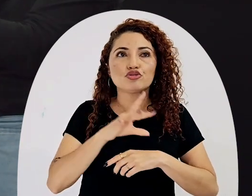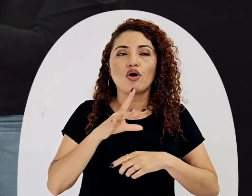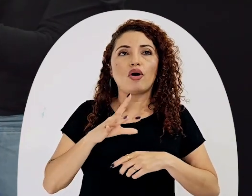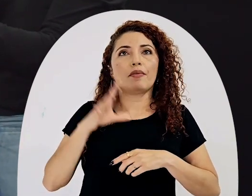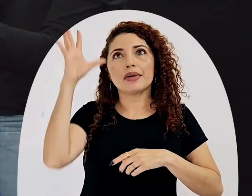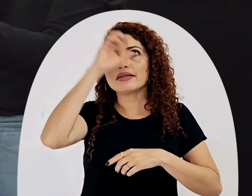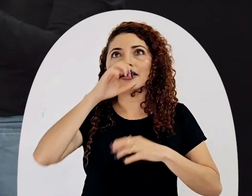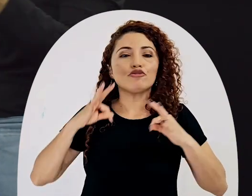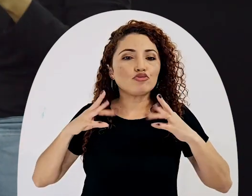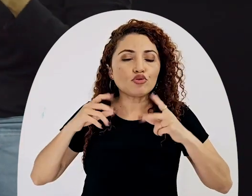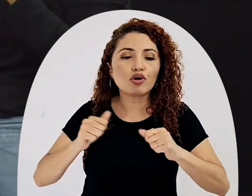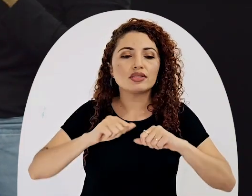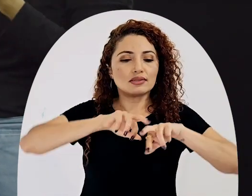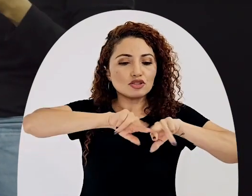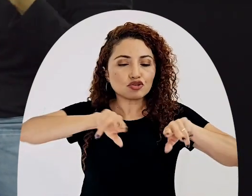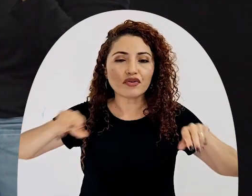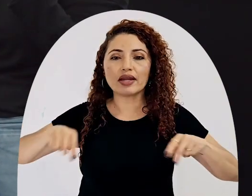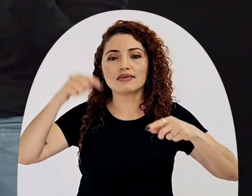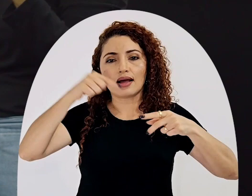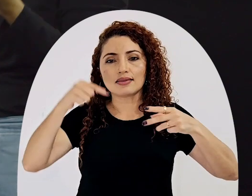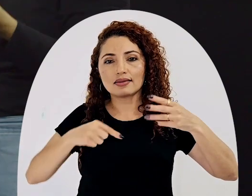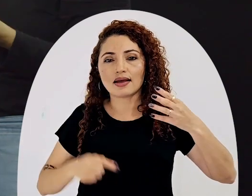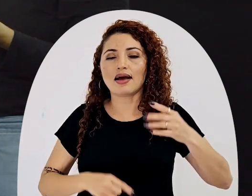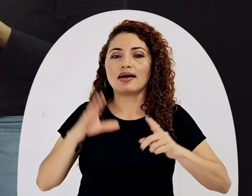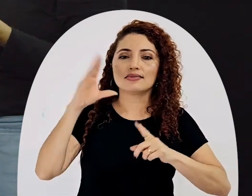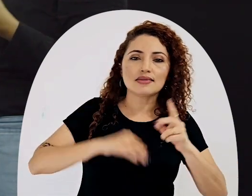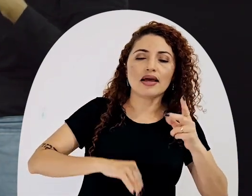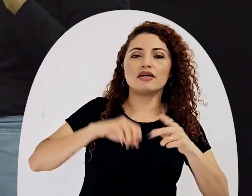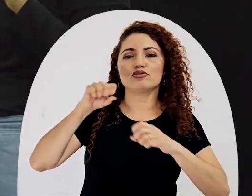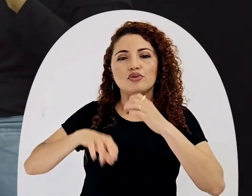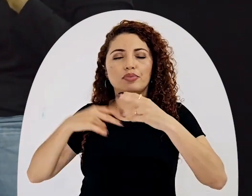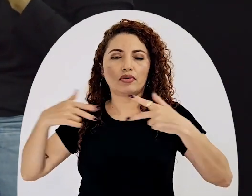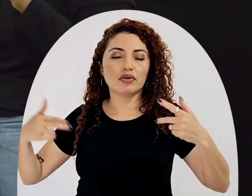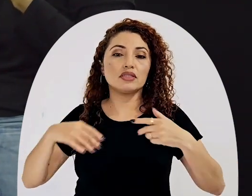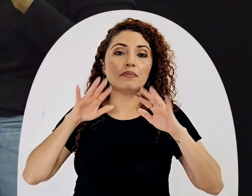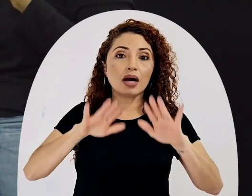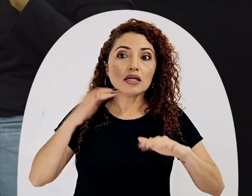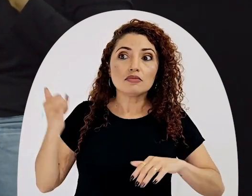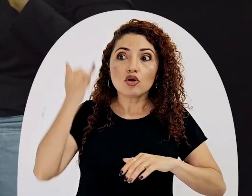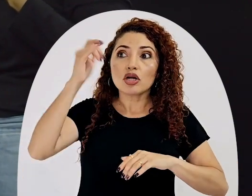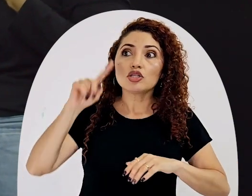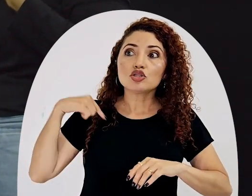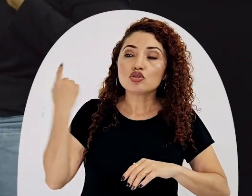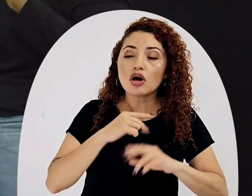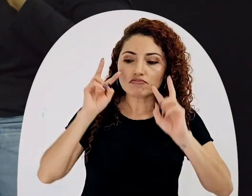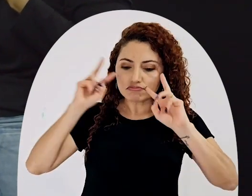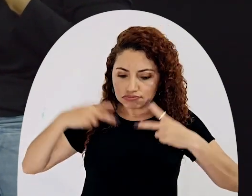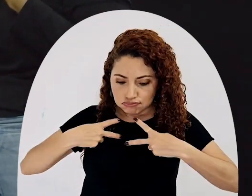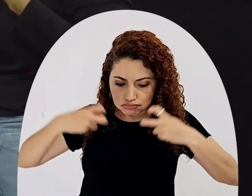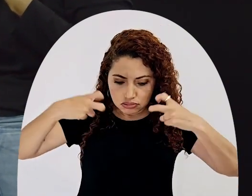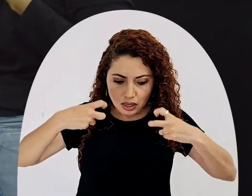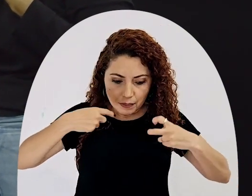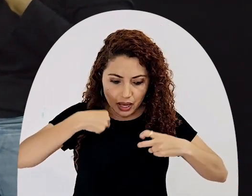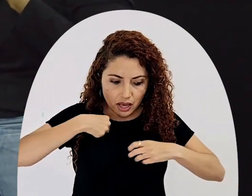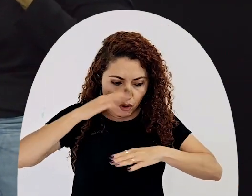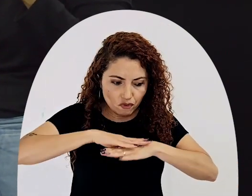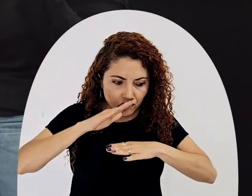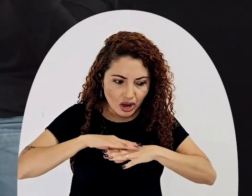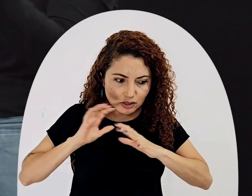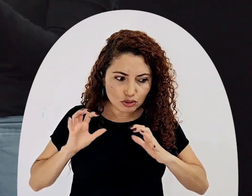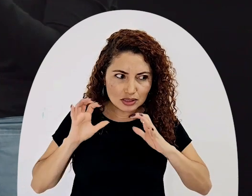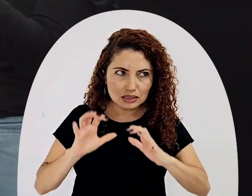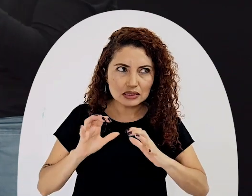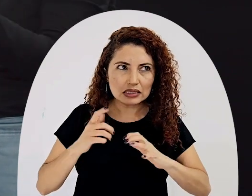essas diferenças. Mas é importante que a gente comece a estar atento para isso e também comece a olhar as nossas atitudes. Se a gente está sendo uma dessas pessoas que